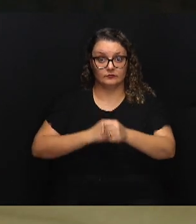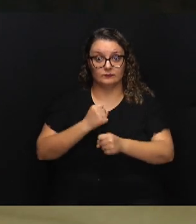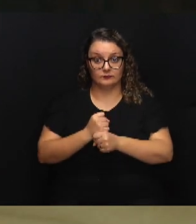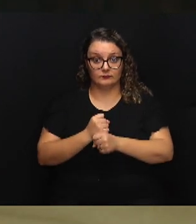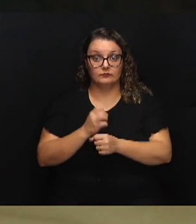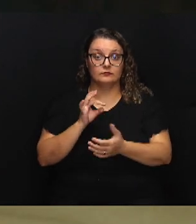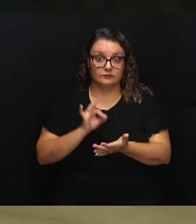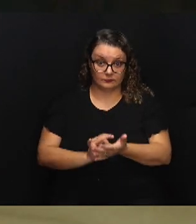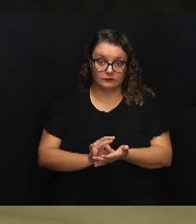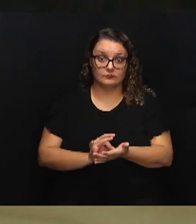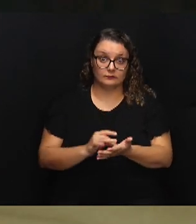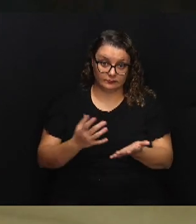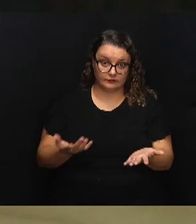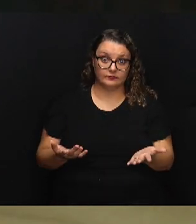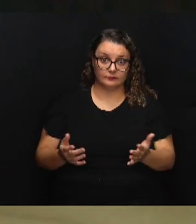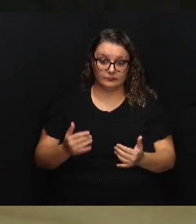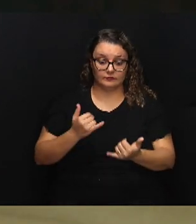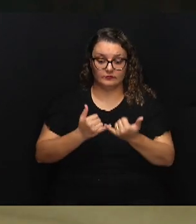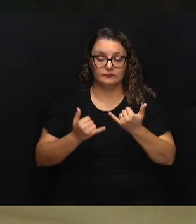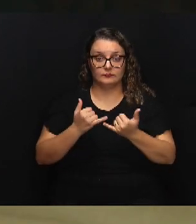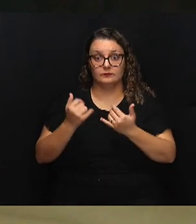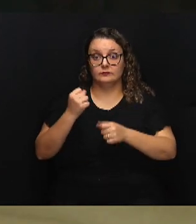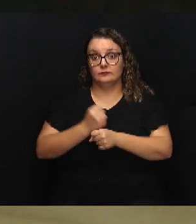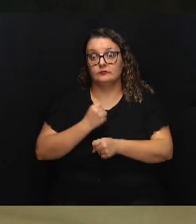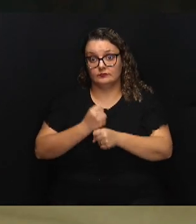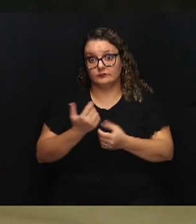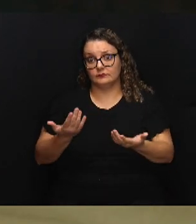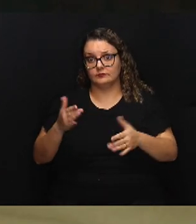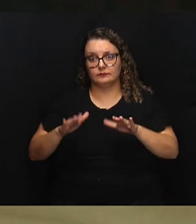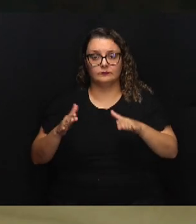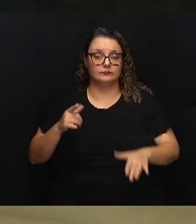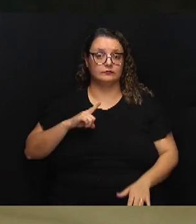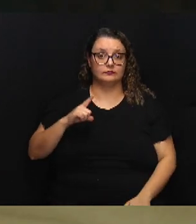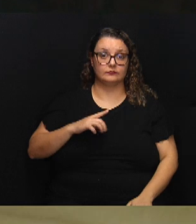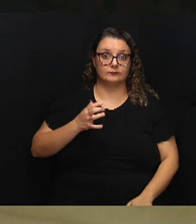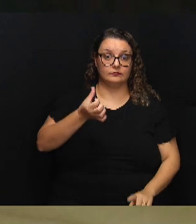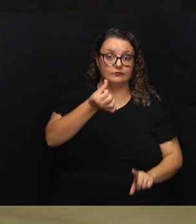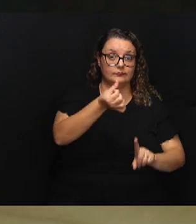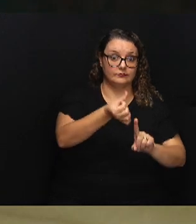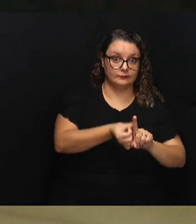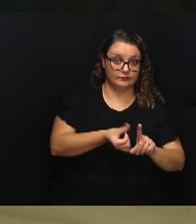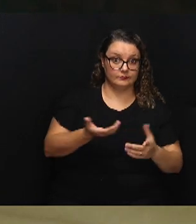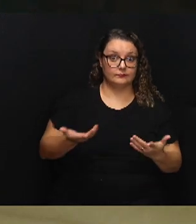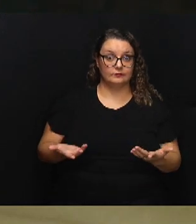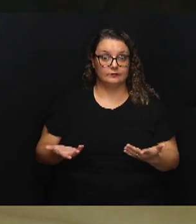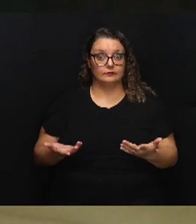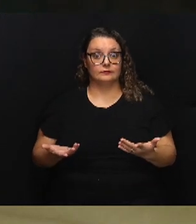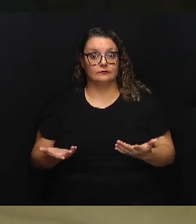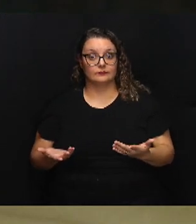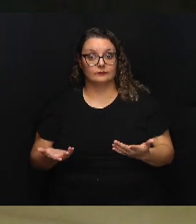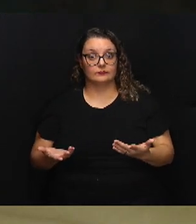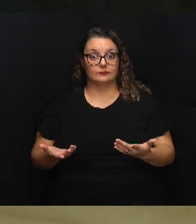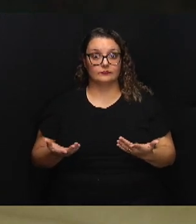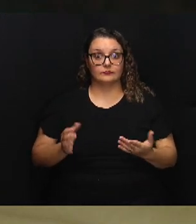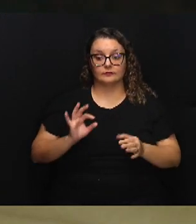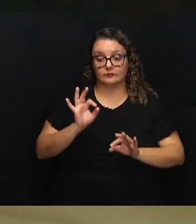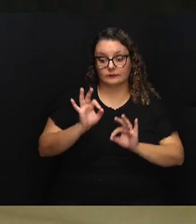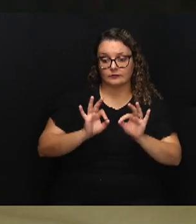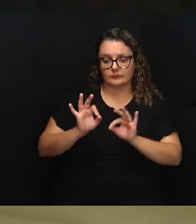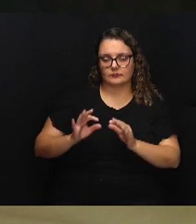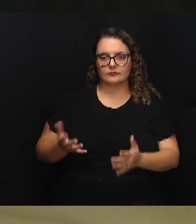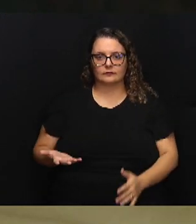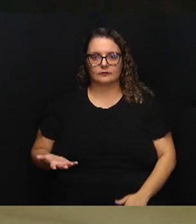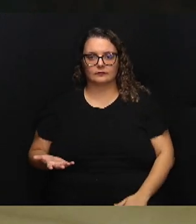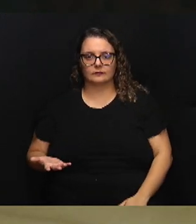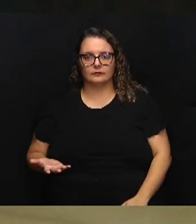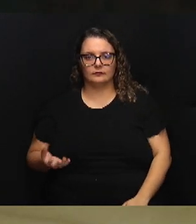literalmente, né? Oficialmente metade do ano, então de repente você tem aí mais 6 meses para fazer um